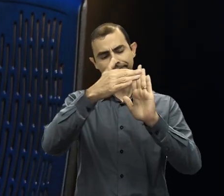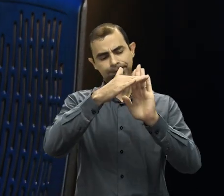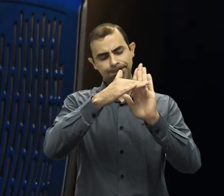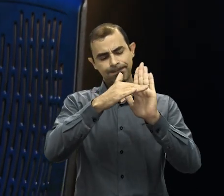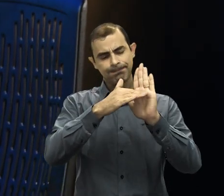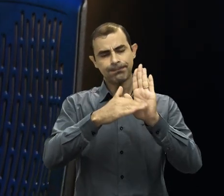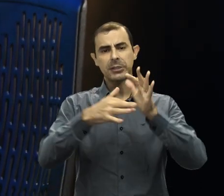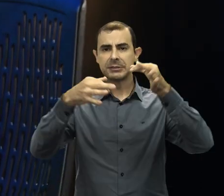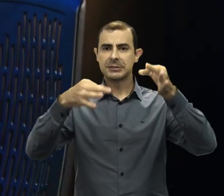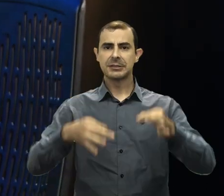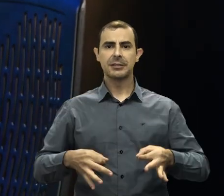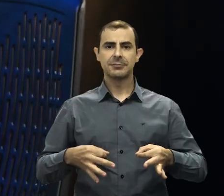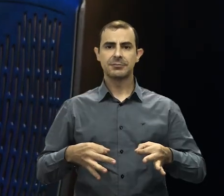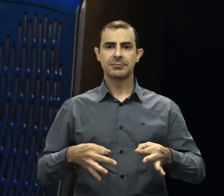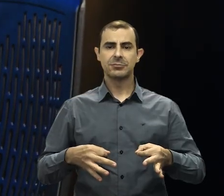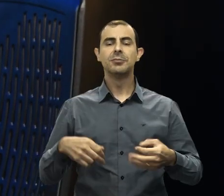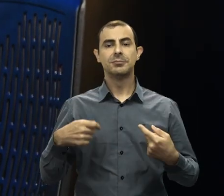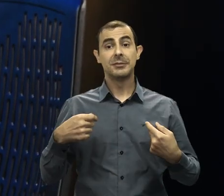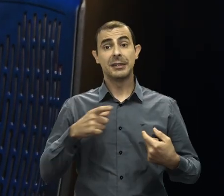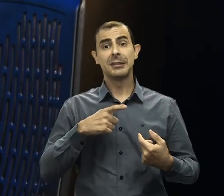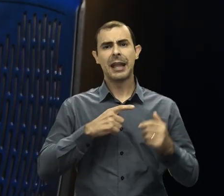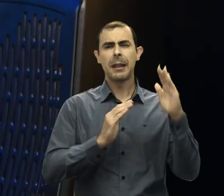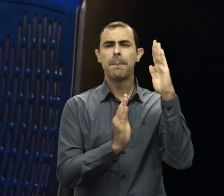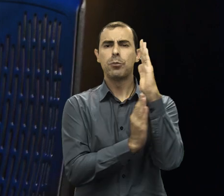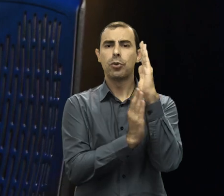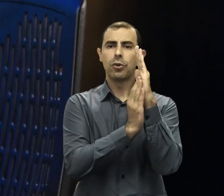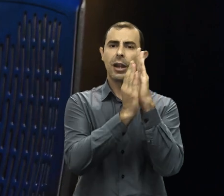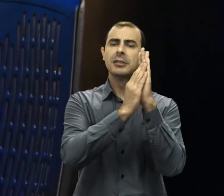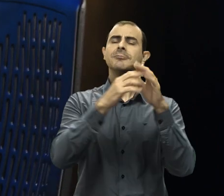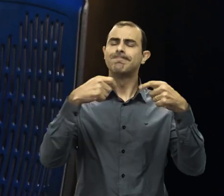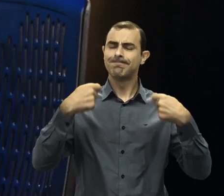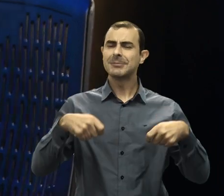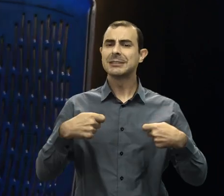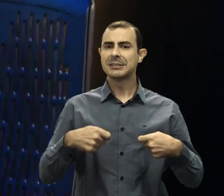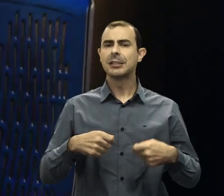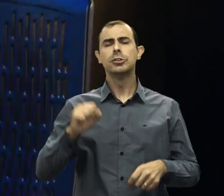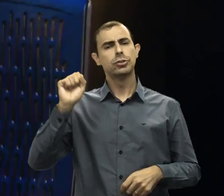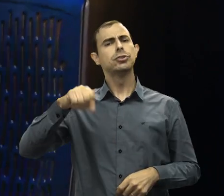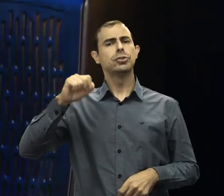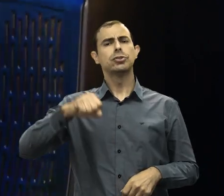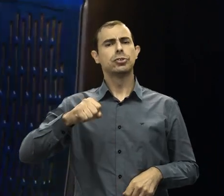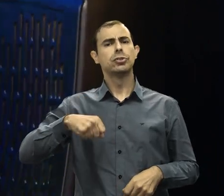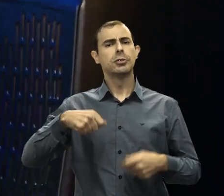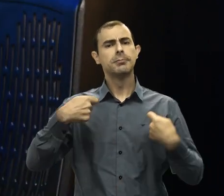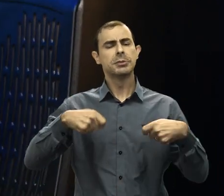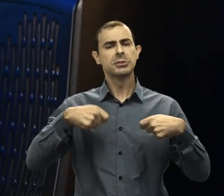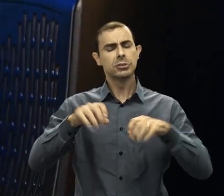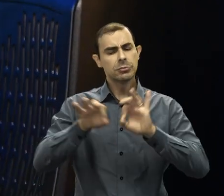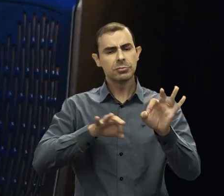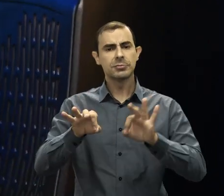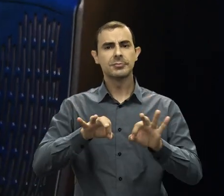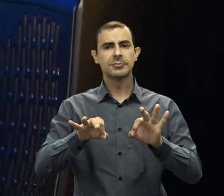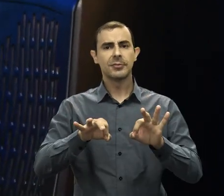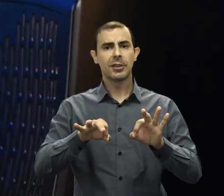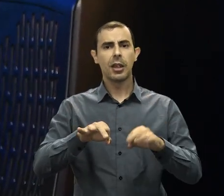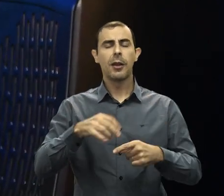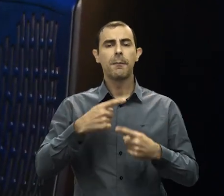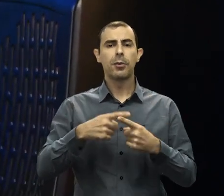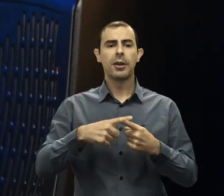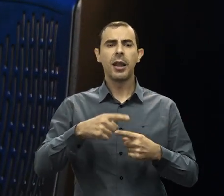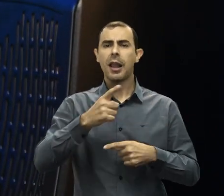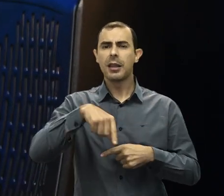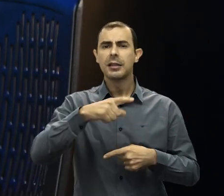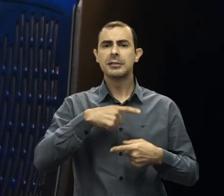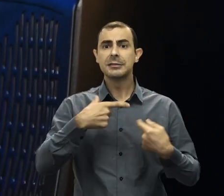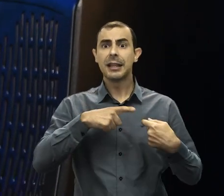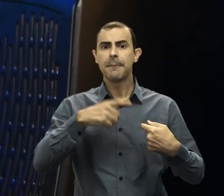Então, a documentação, tem uma parte burocrática que necessária para você até comprovar que aquilo ali tem